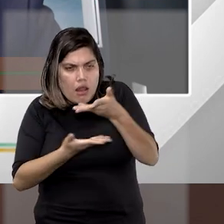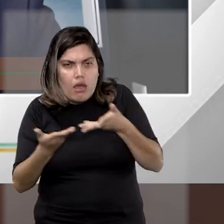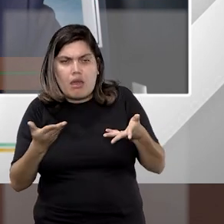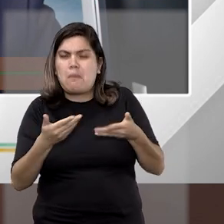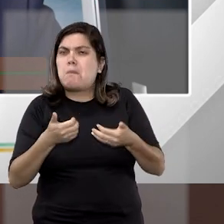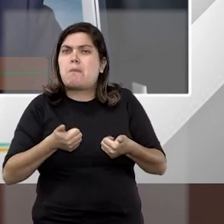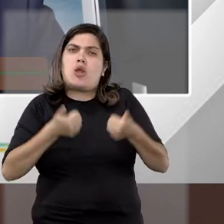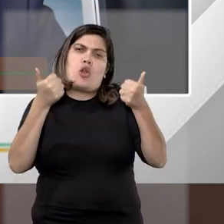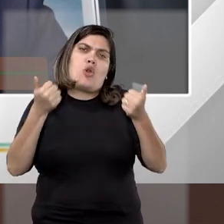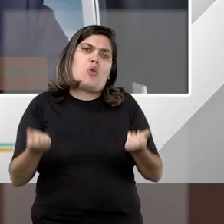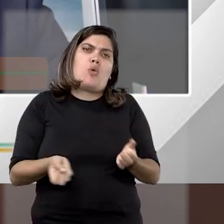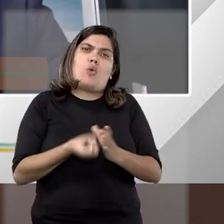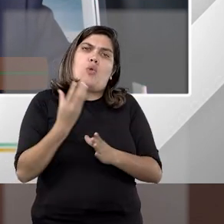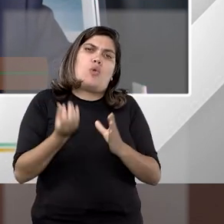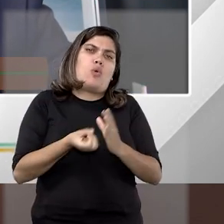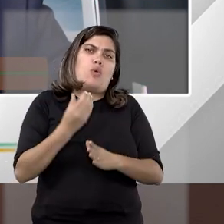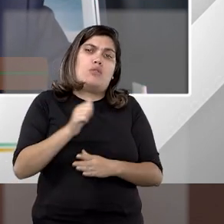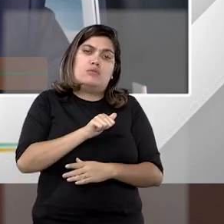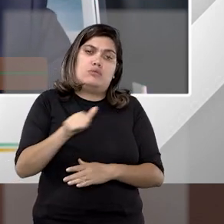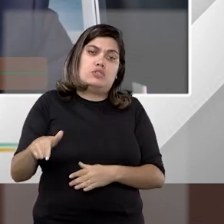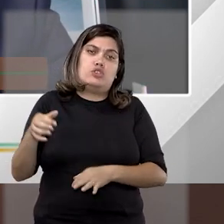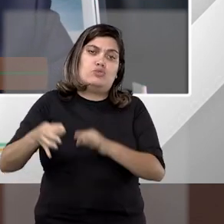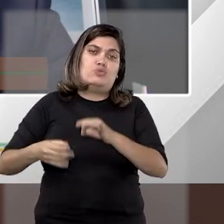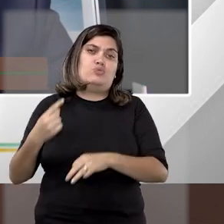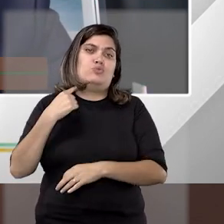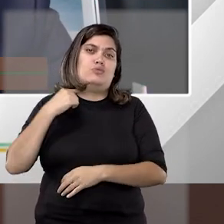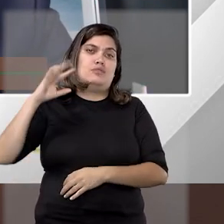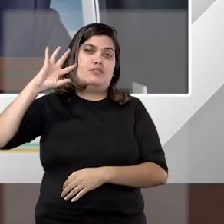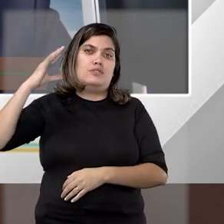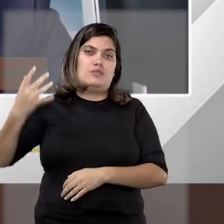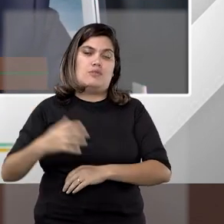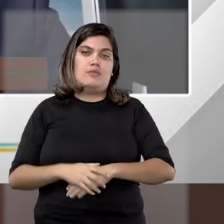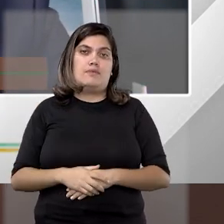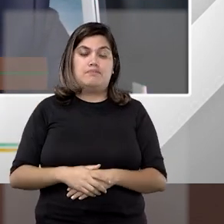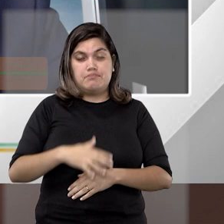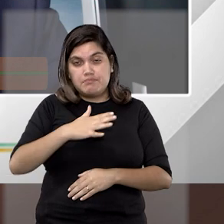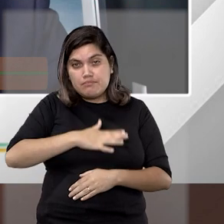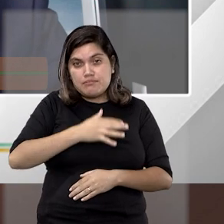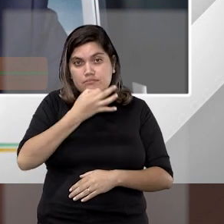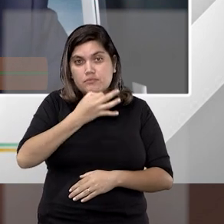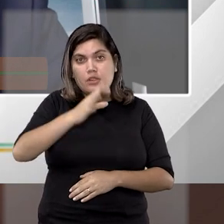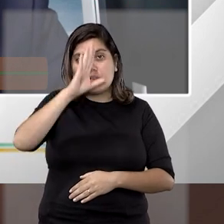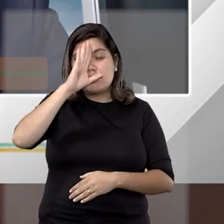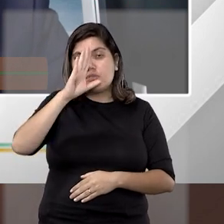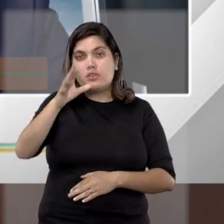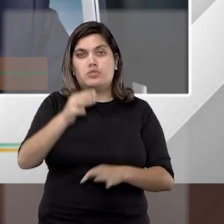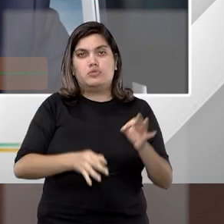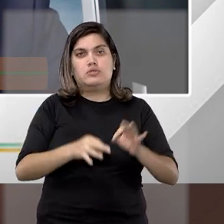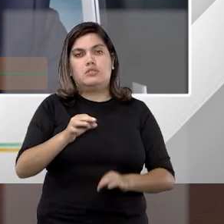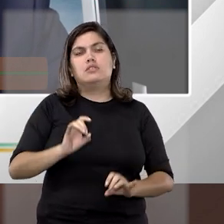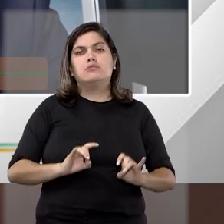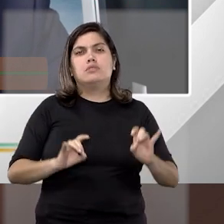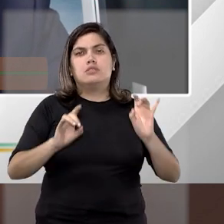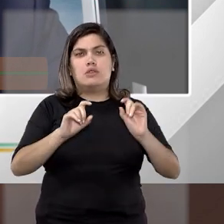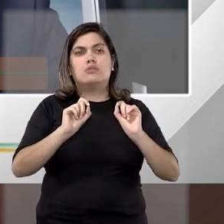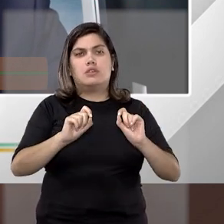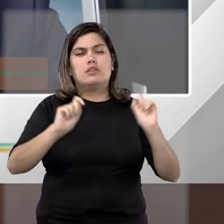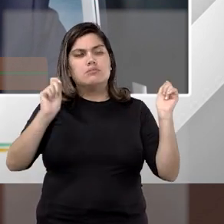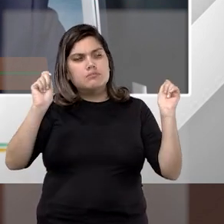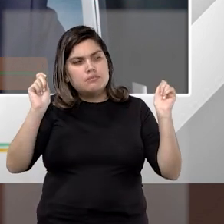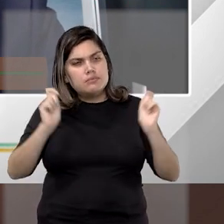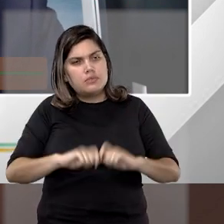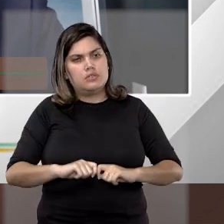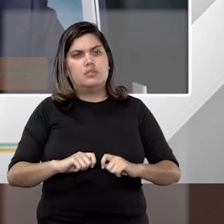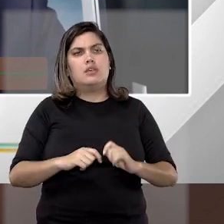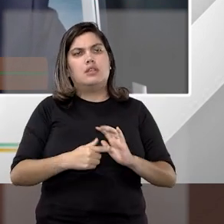entre as partes pode ser muito mais produtiva que a solução do juiz Então para mim o ponto fundamental do juizado